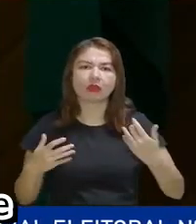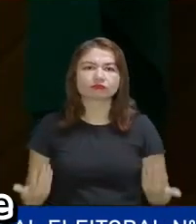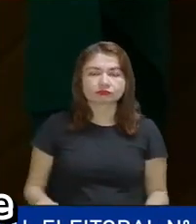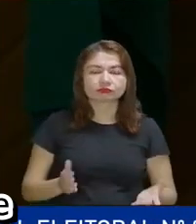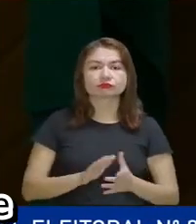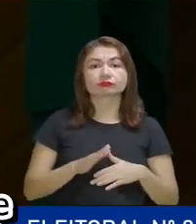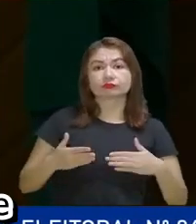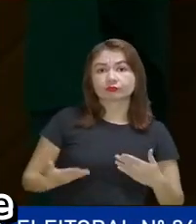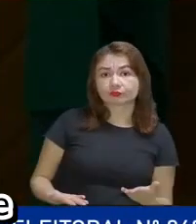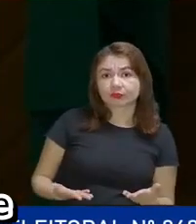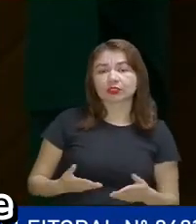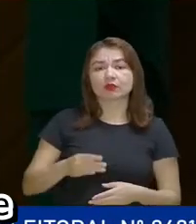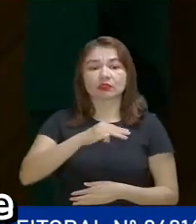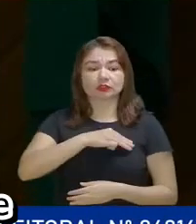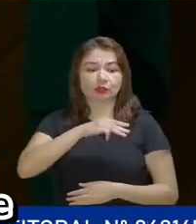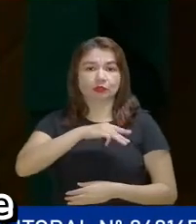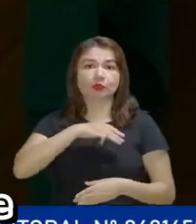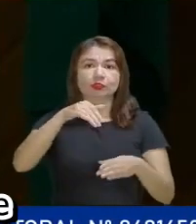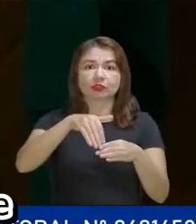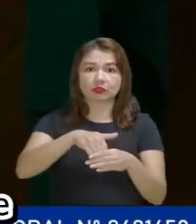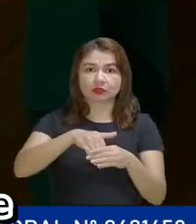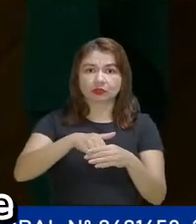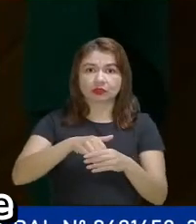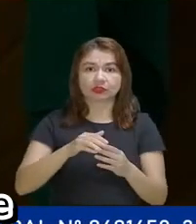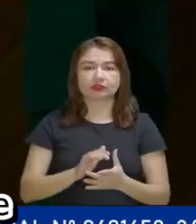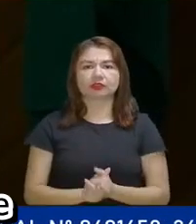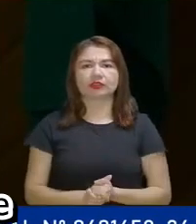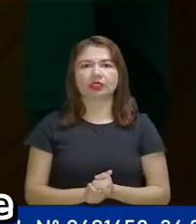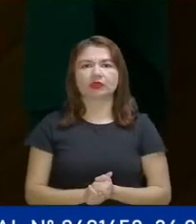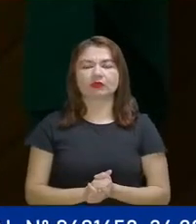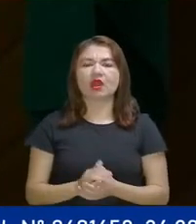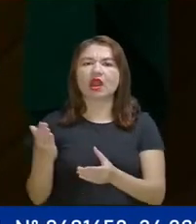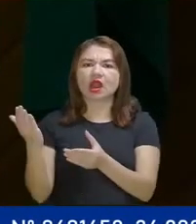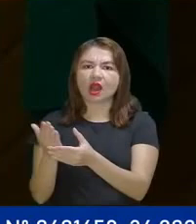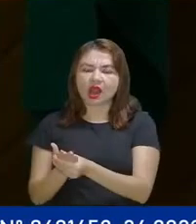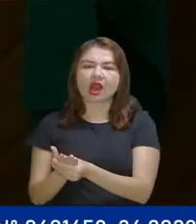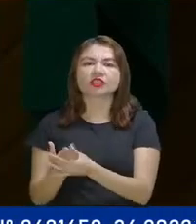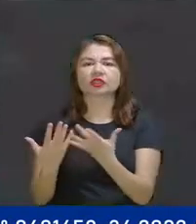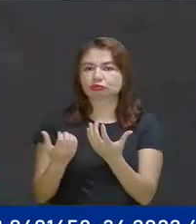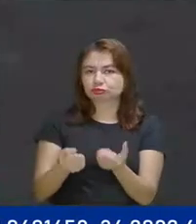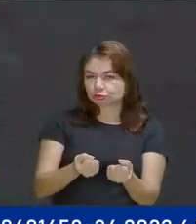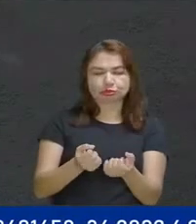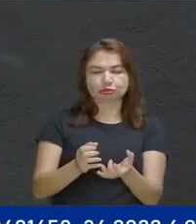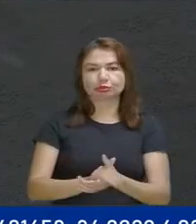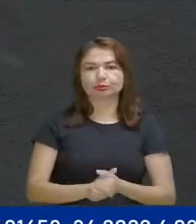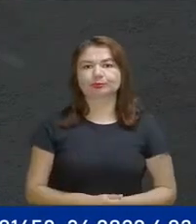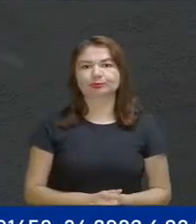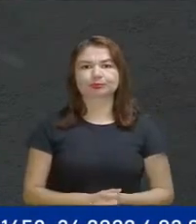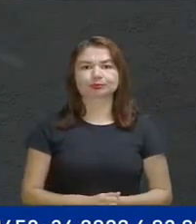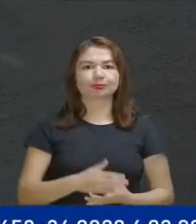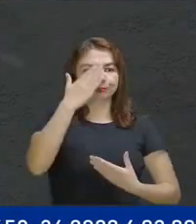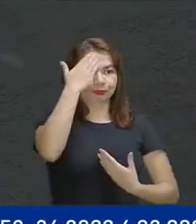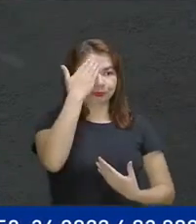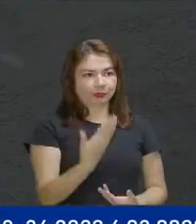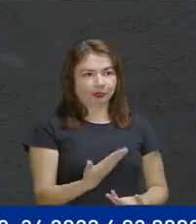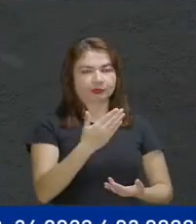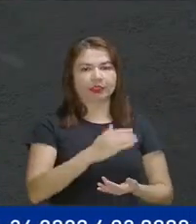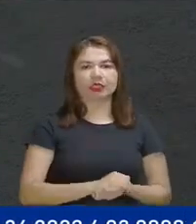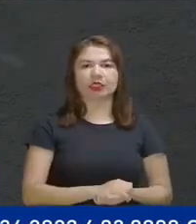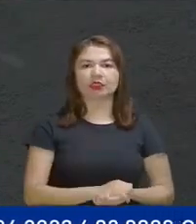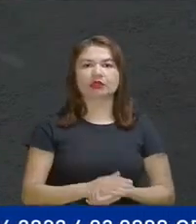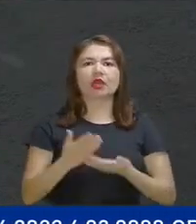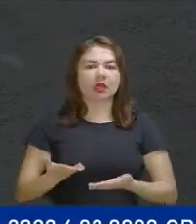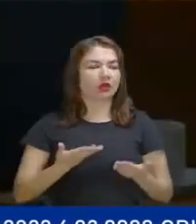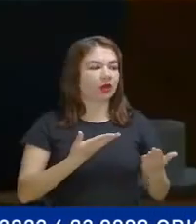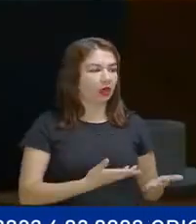todo exposto, o MPE manifesta-se pela improcedência da presente ação. É o parecer, Excelência. Obrigado, doutor Milton. Devolvo a palavra